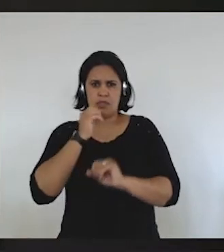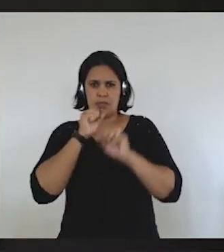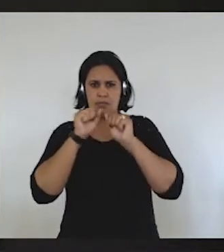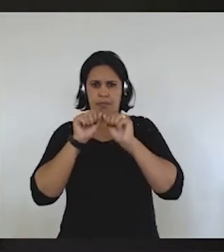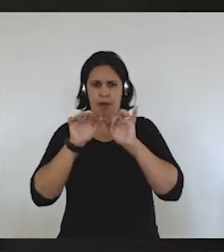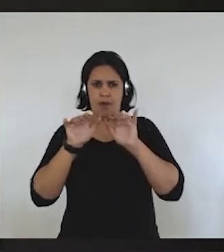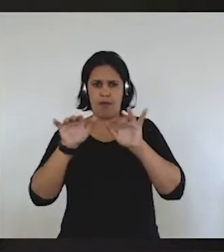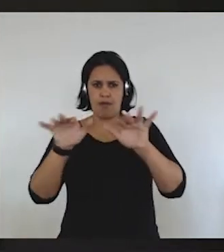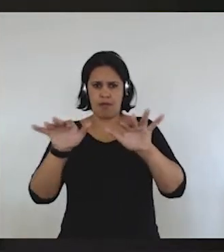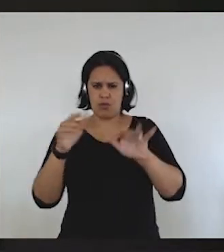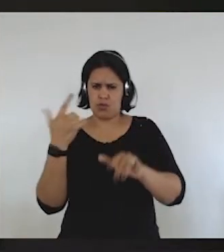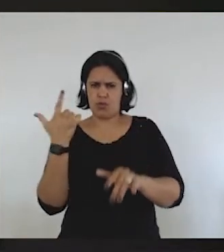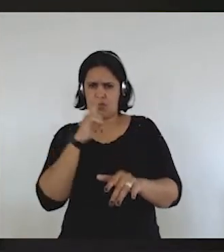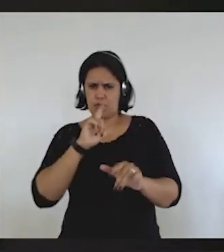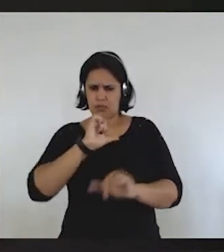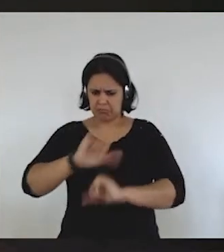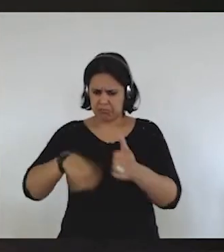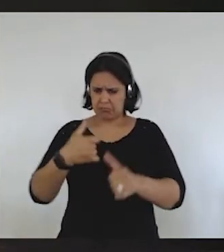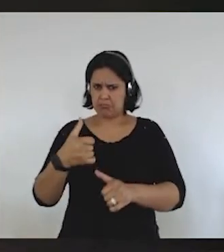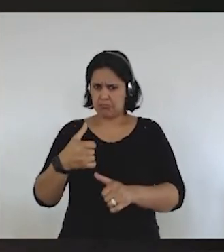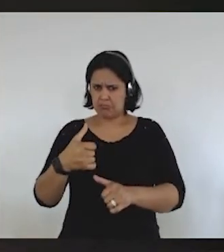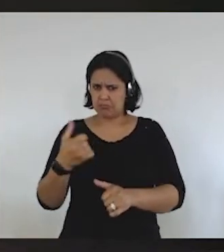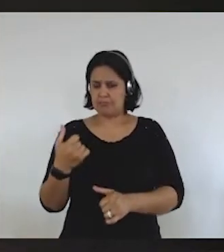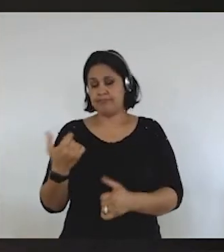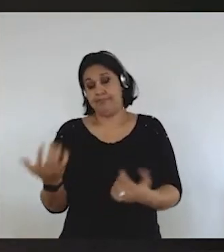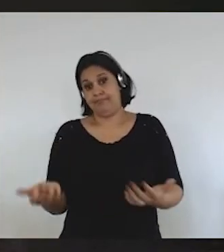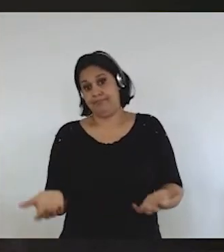Que impacto isso tem para o todo?